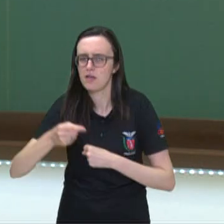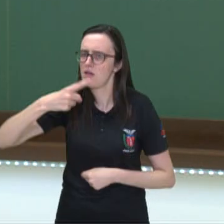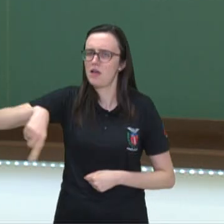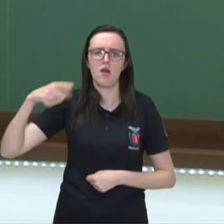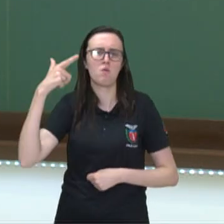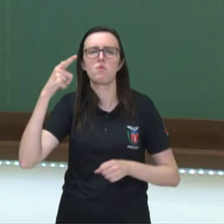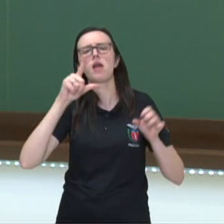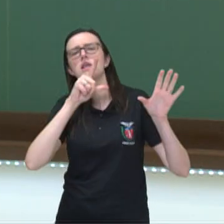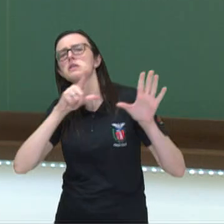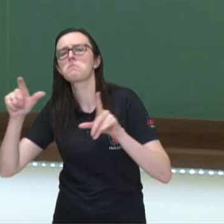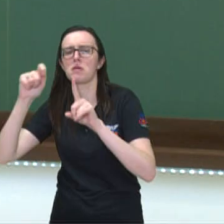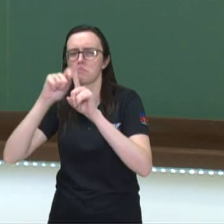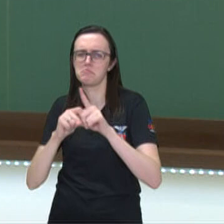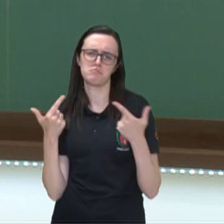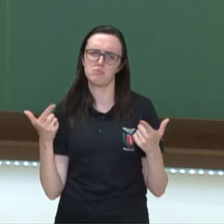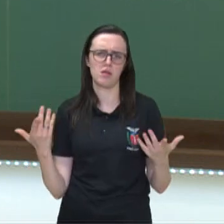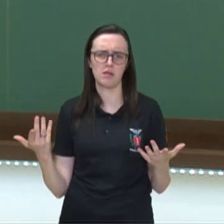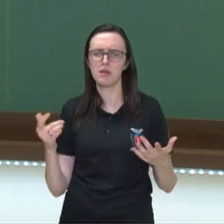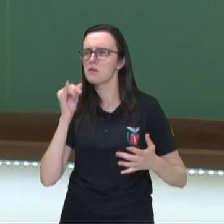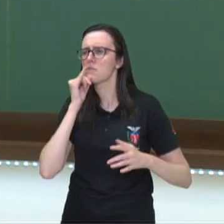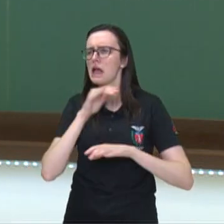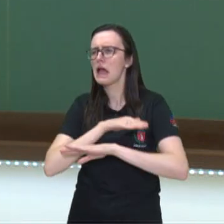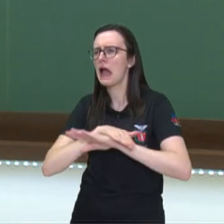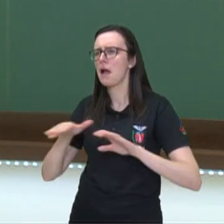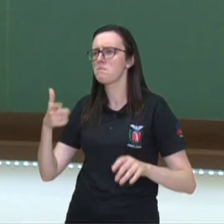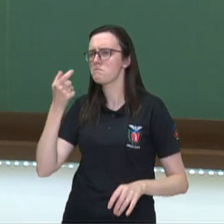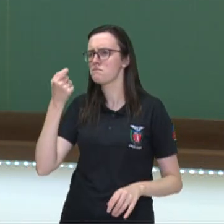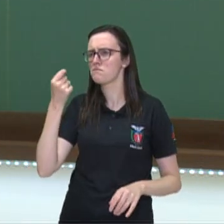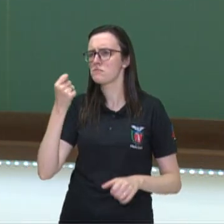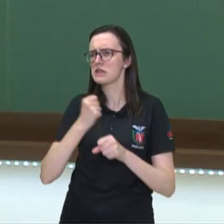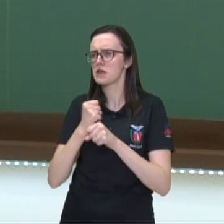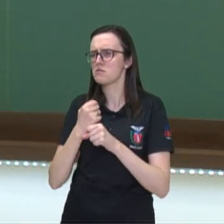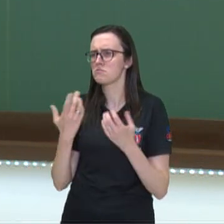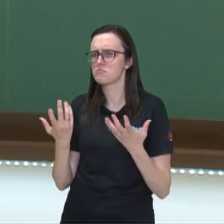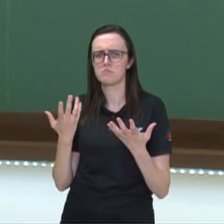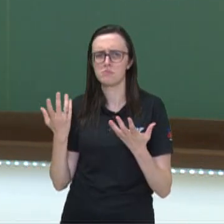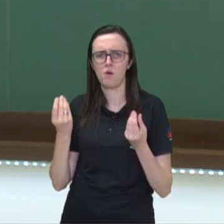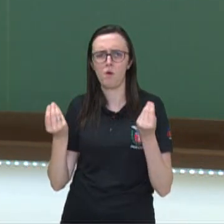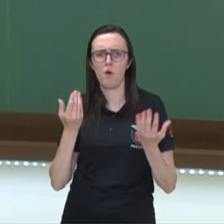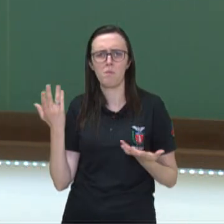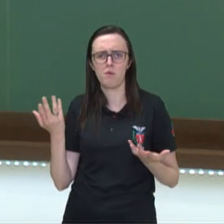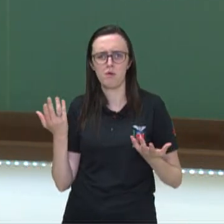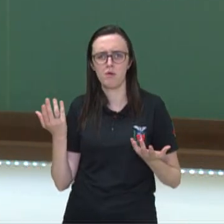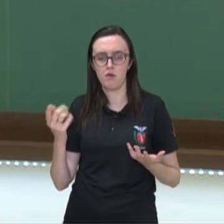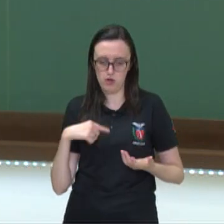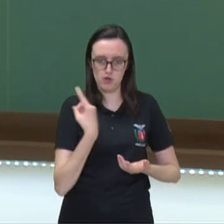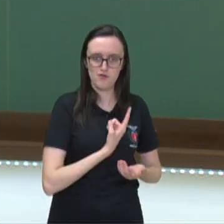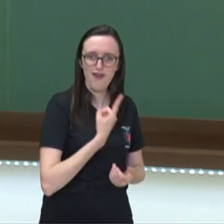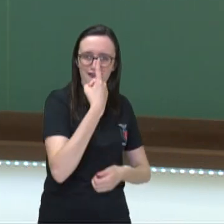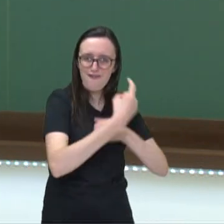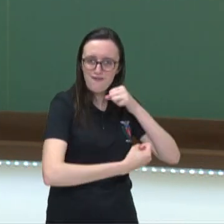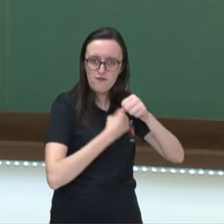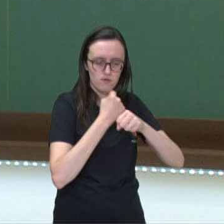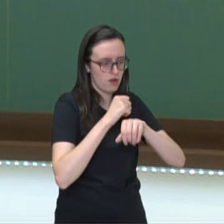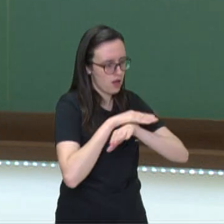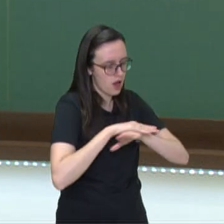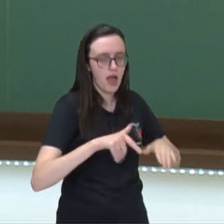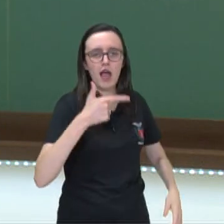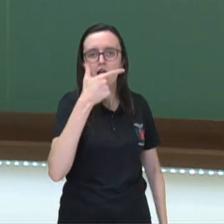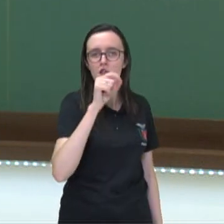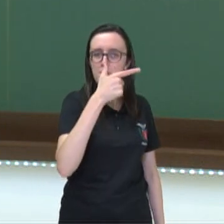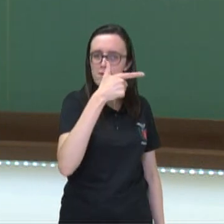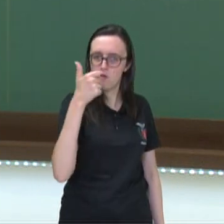mês como a gente. O que acontece quando acaba o calendário anual? Começa novamente o outro. Acabou o calendário